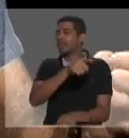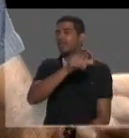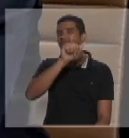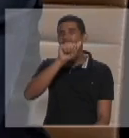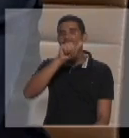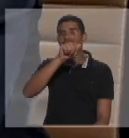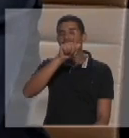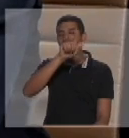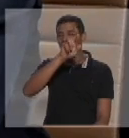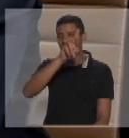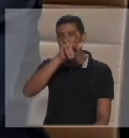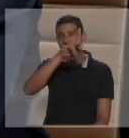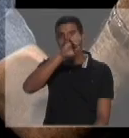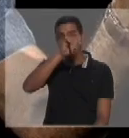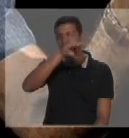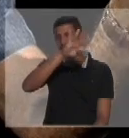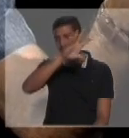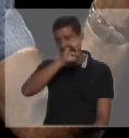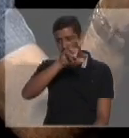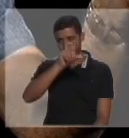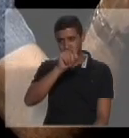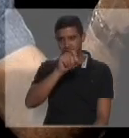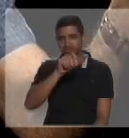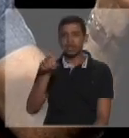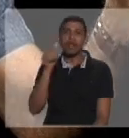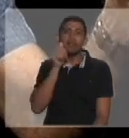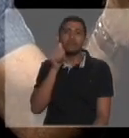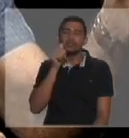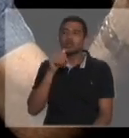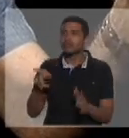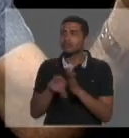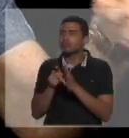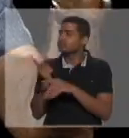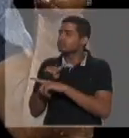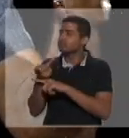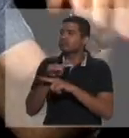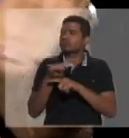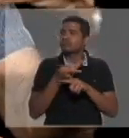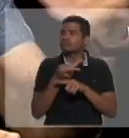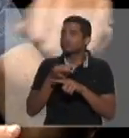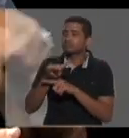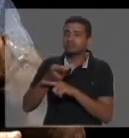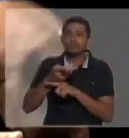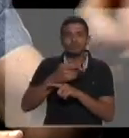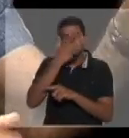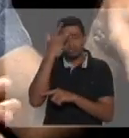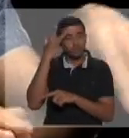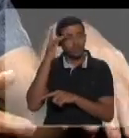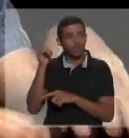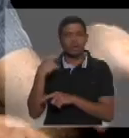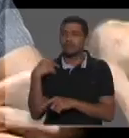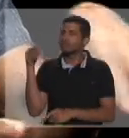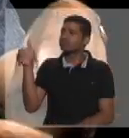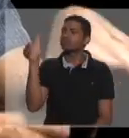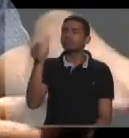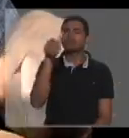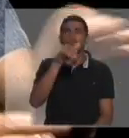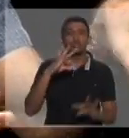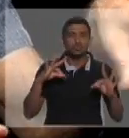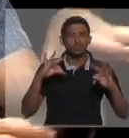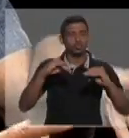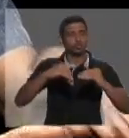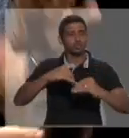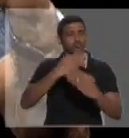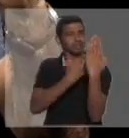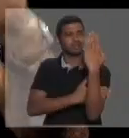E acharam... Durante 6 meses, uma produtora nossa, uma pessoa de pesquisa, ficou indo na Marinha, mexendo em